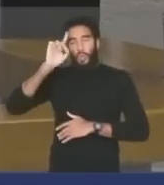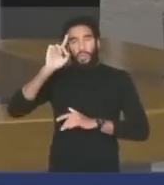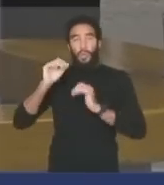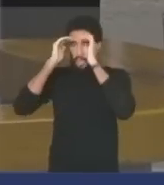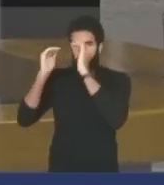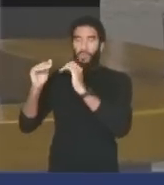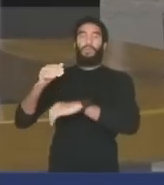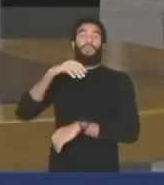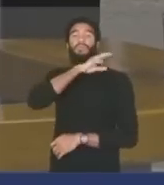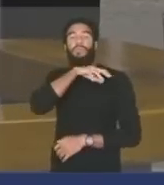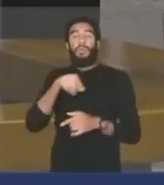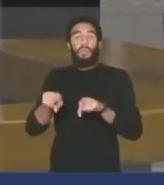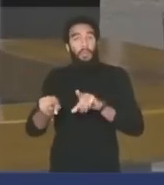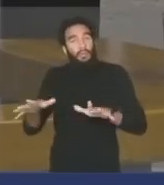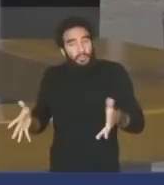os animais e